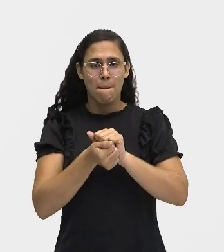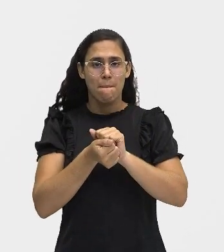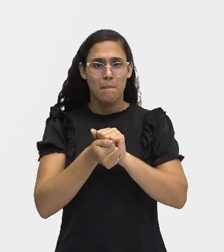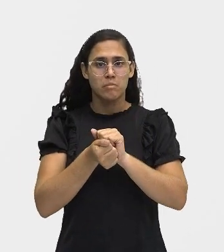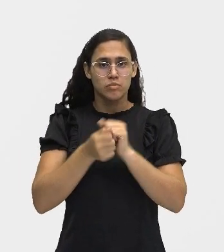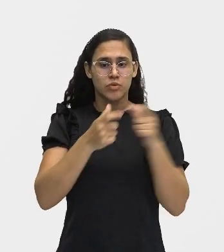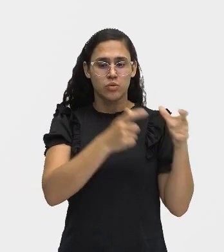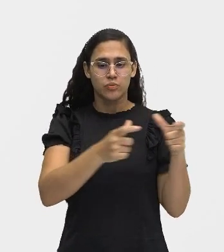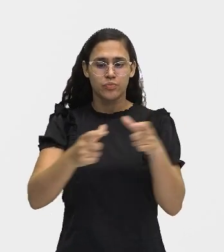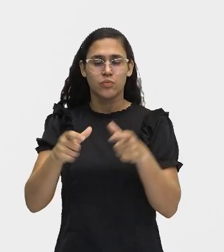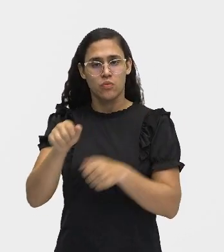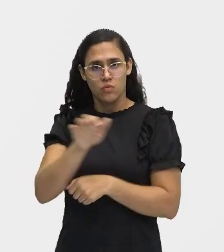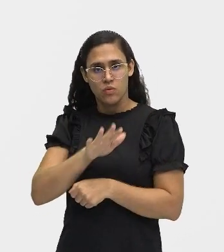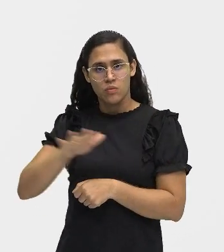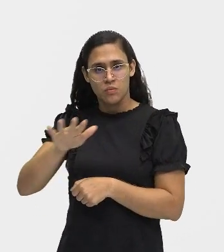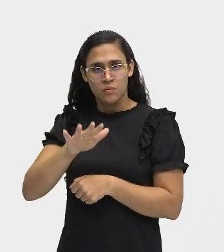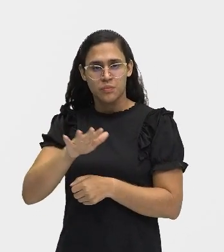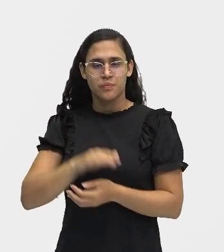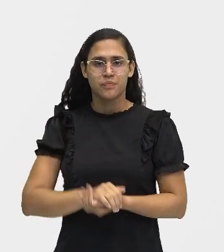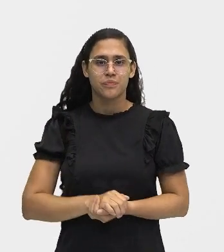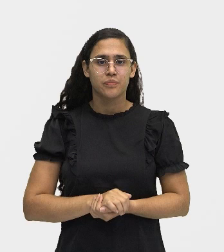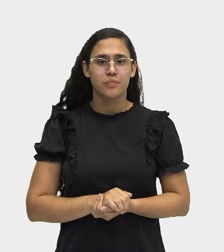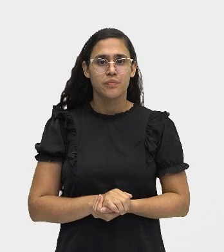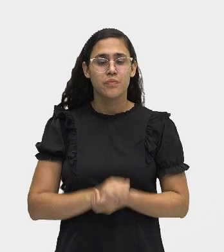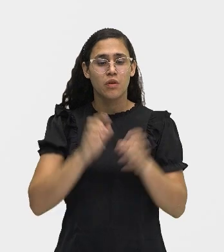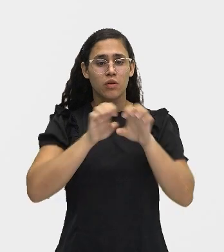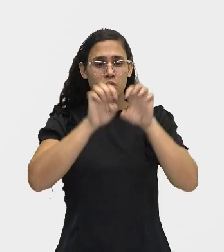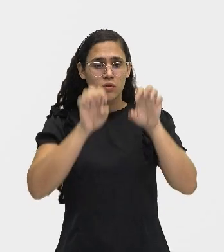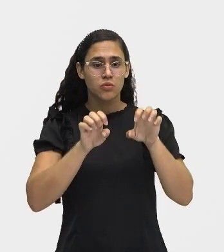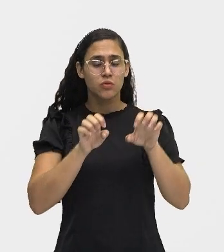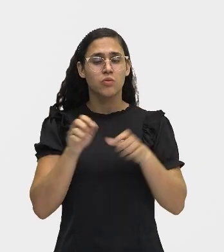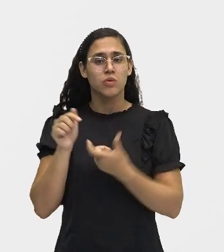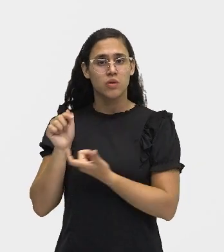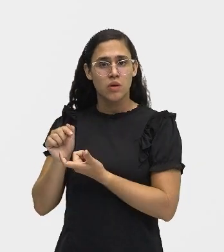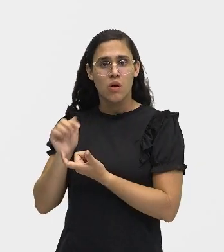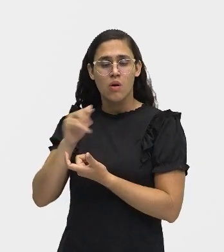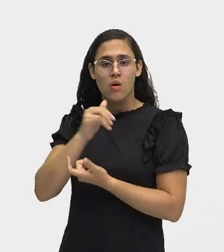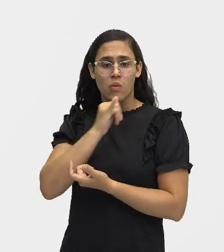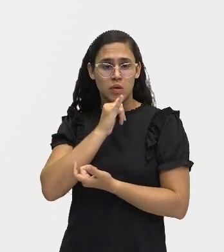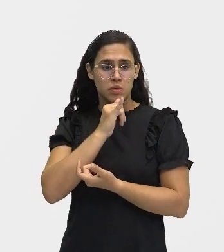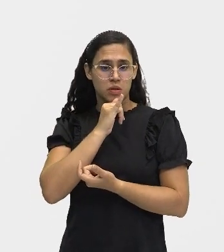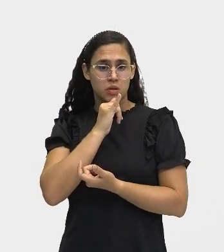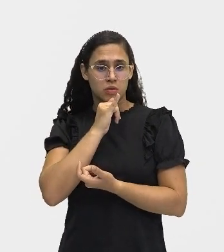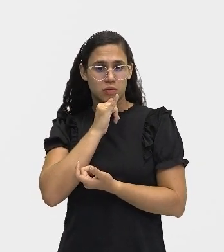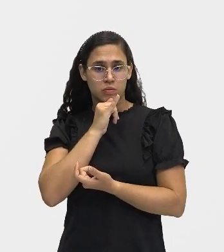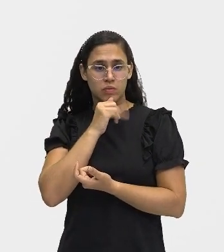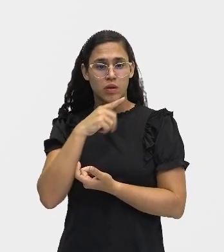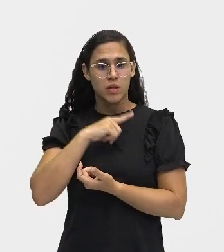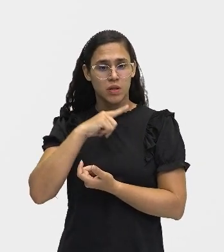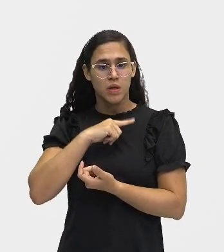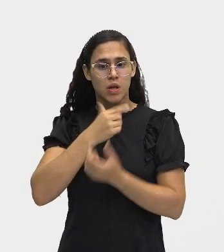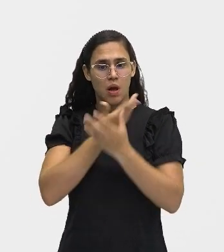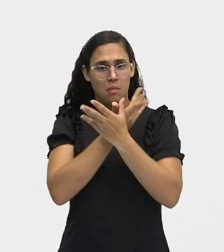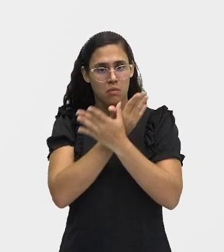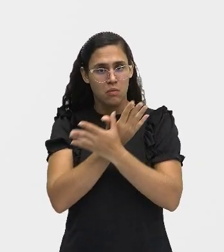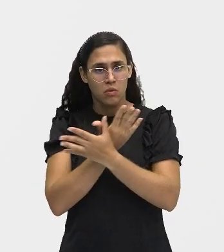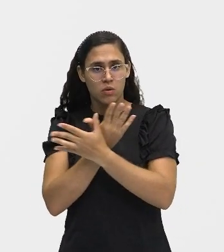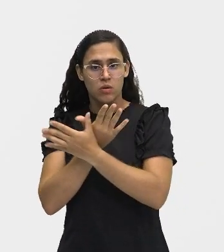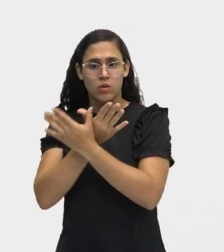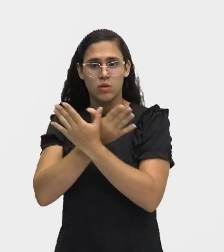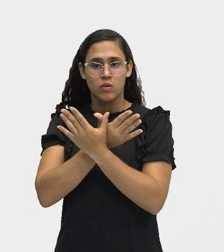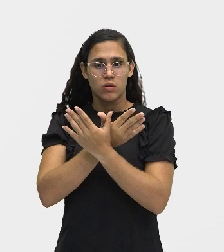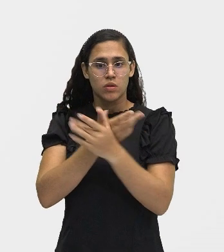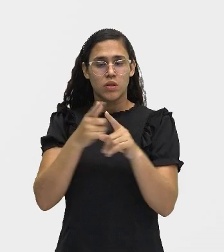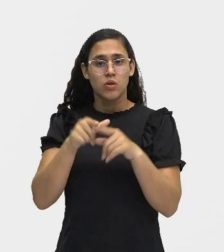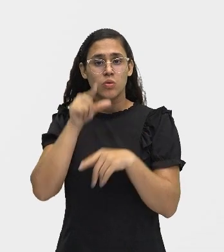determinado ambiente, né? Então essas estruturas análogas a gente tem aí como exemplo, né, as asas das borboletas e as asas